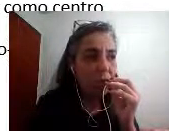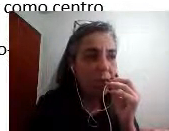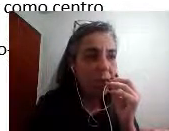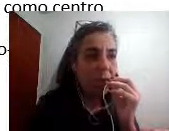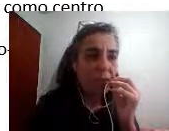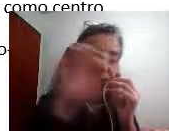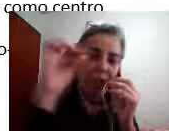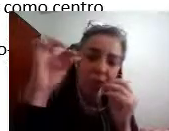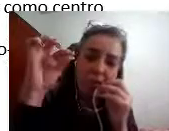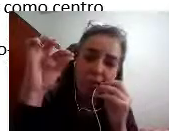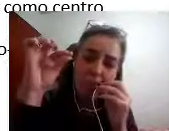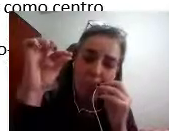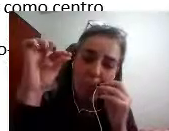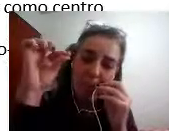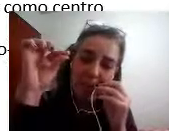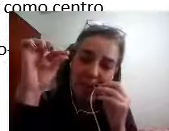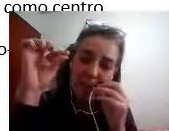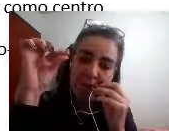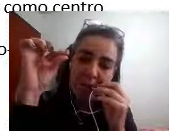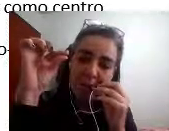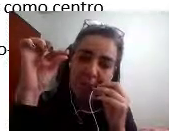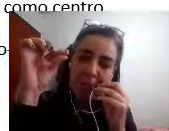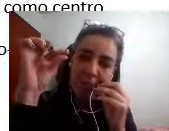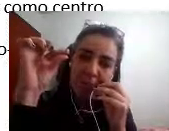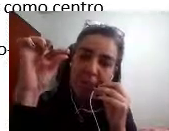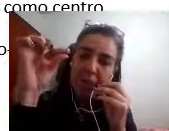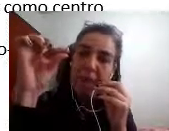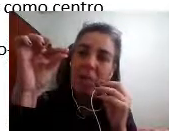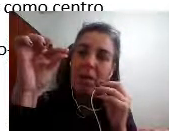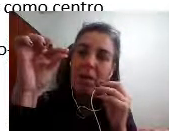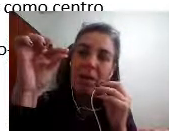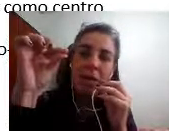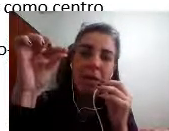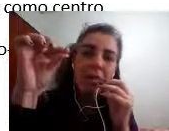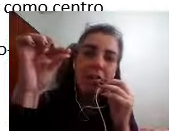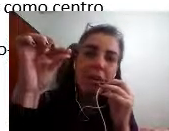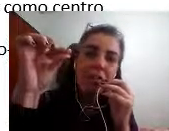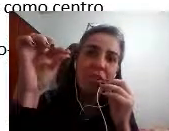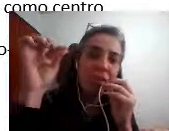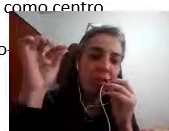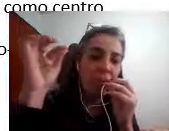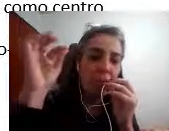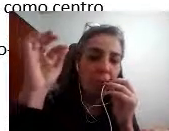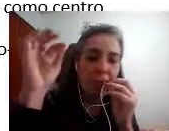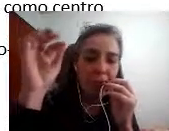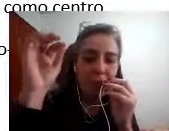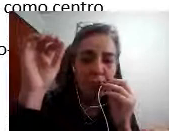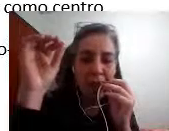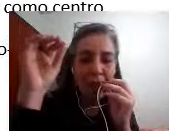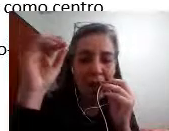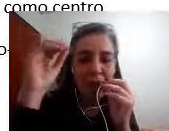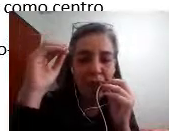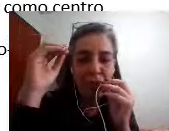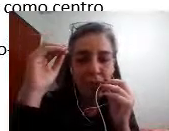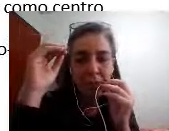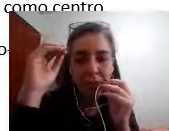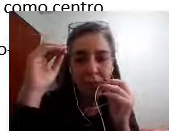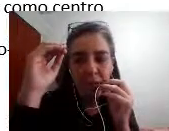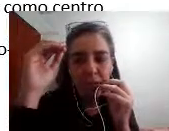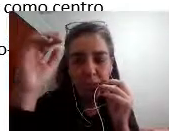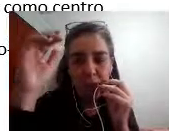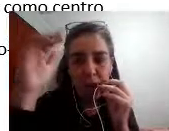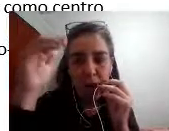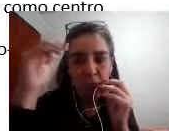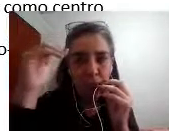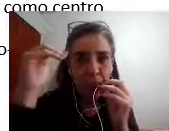do universo, a gente é só uma poeirinha desse tamanho, né? Então, assim, acho que a gente tem que ter um pouquinho mais de humildade,